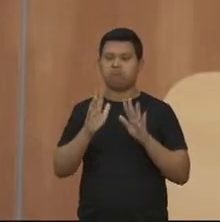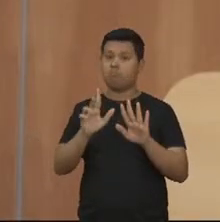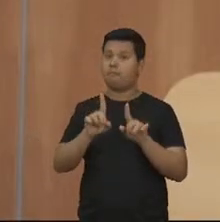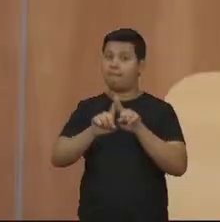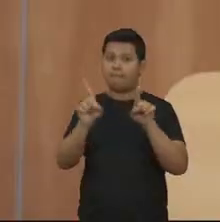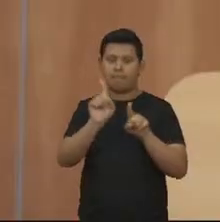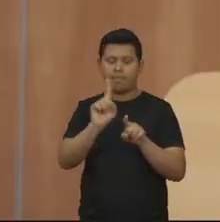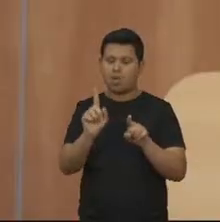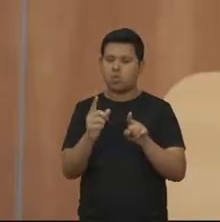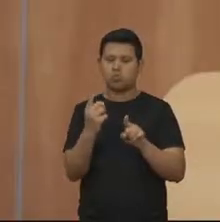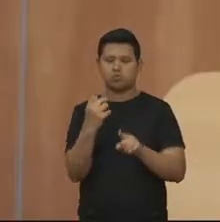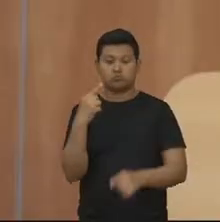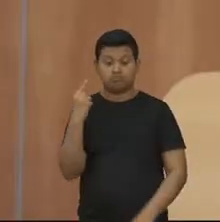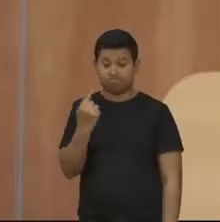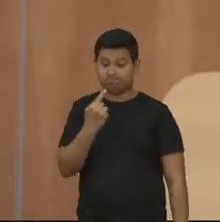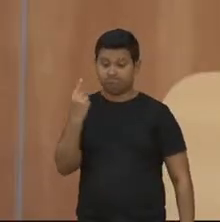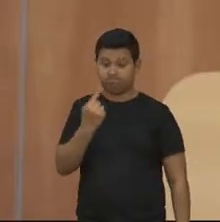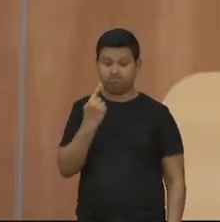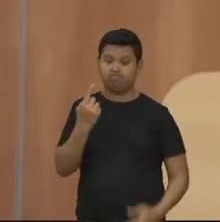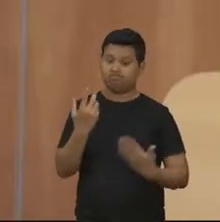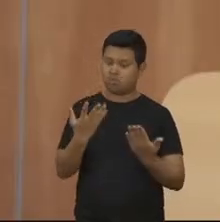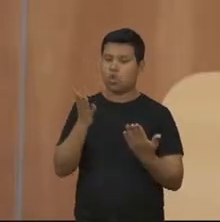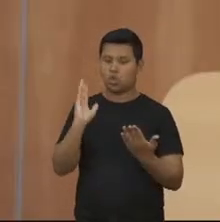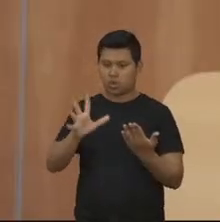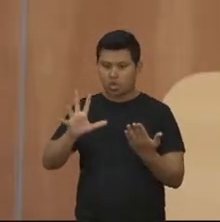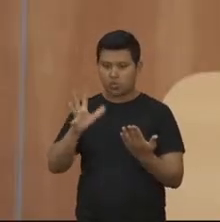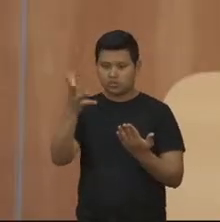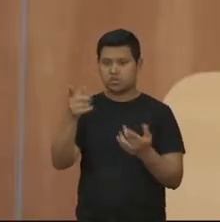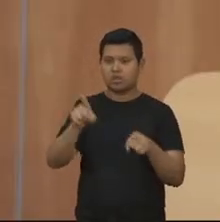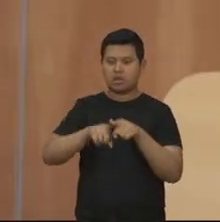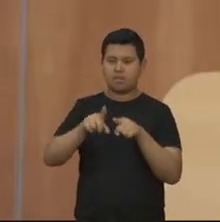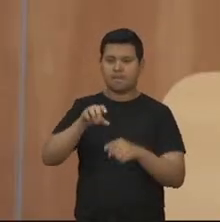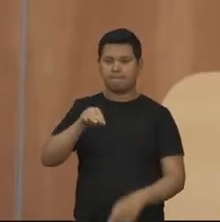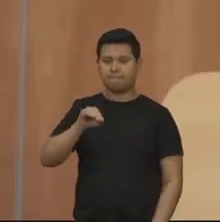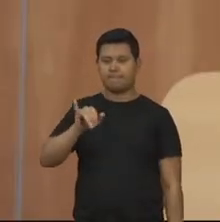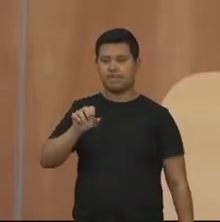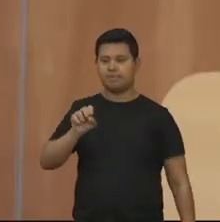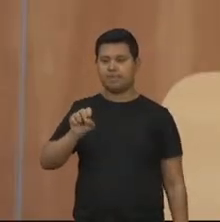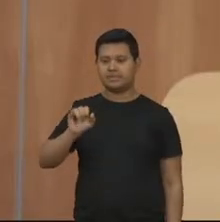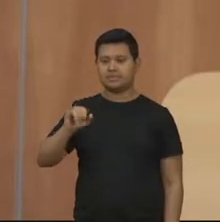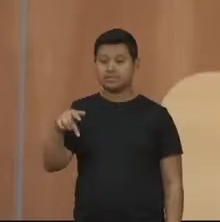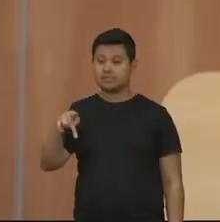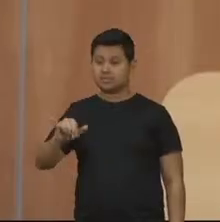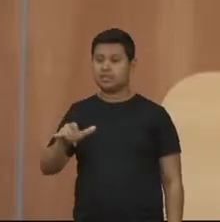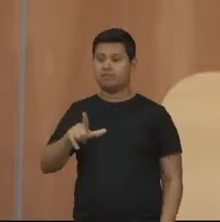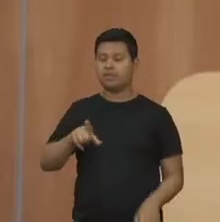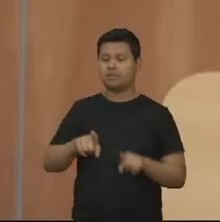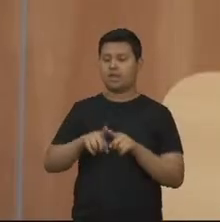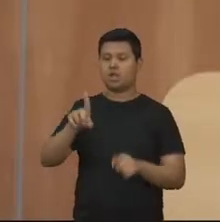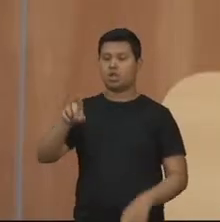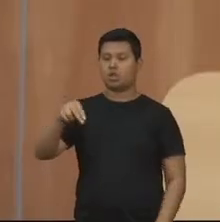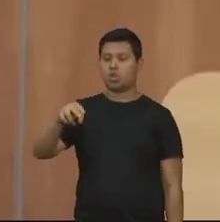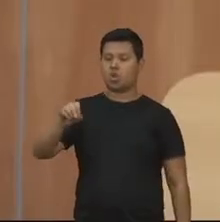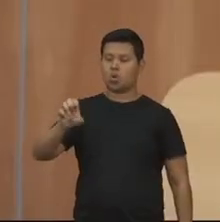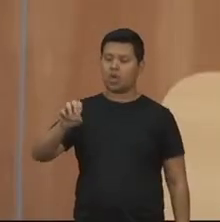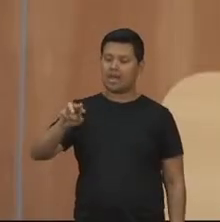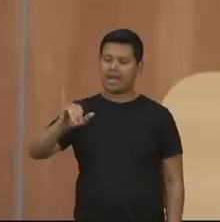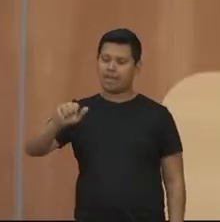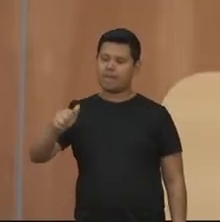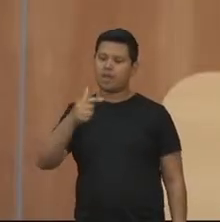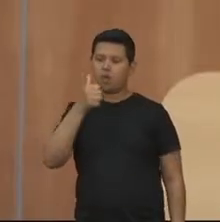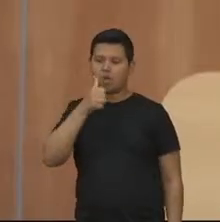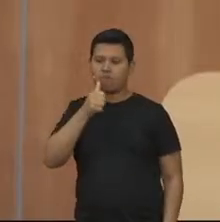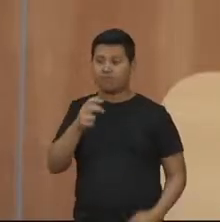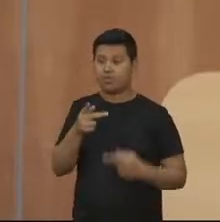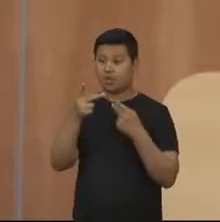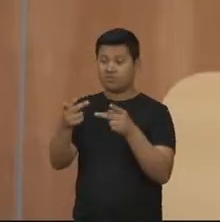que uma cratera se abriu na casa de uma pessoa. A gente também tem ali no Mississippi, na Avenida Mississippi, a casa da Dona Noêmia, Dona Maria Noêmia. Visitei